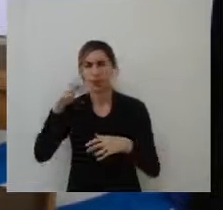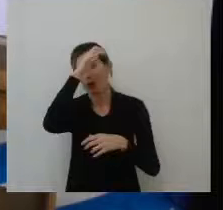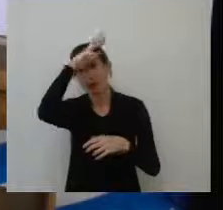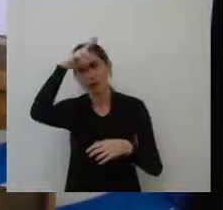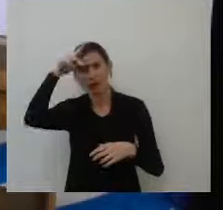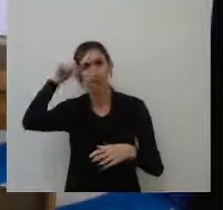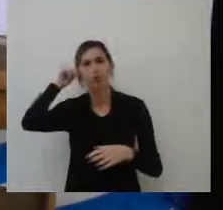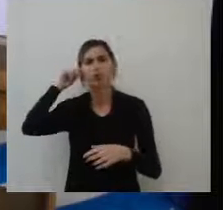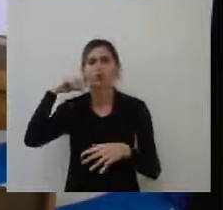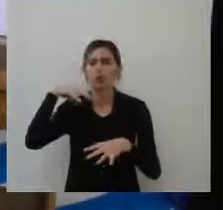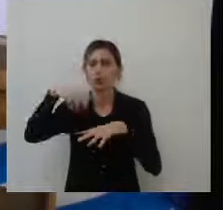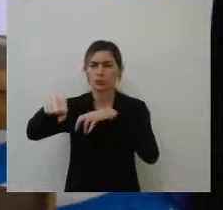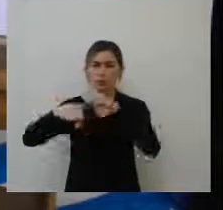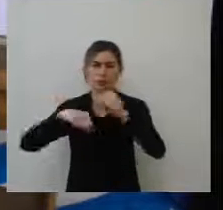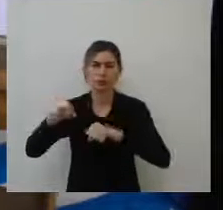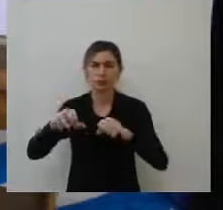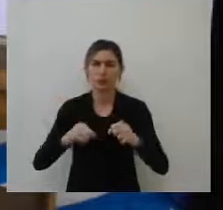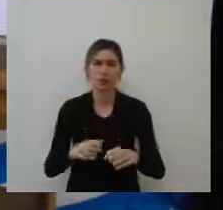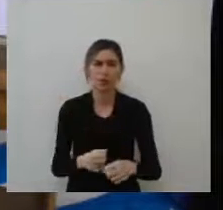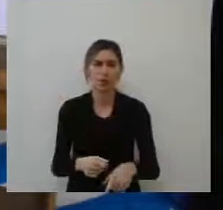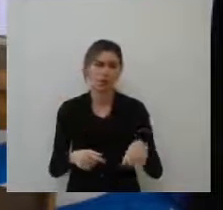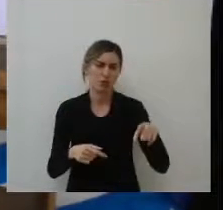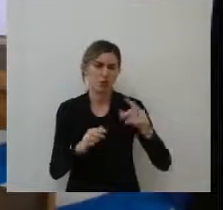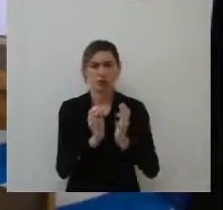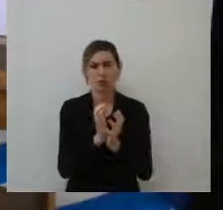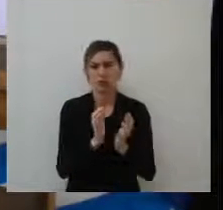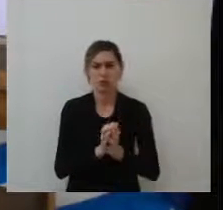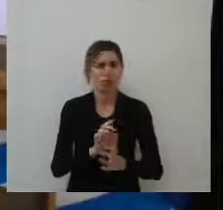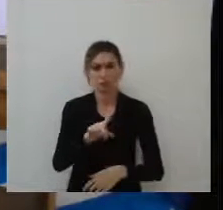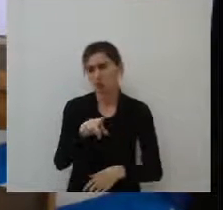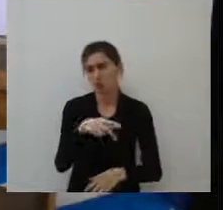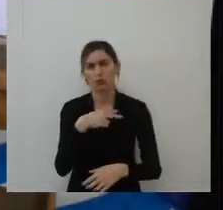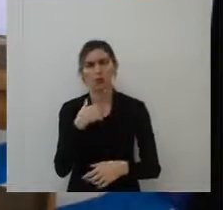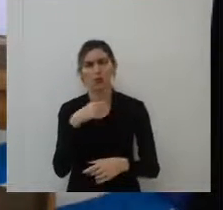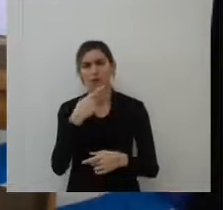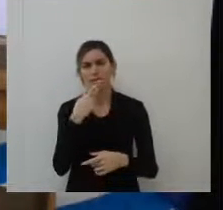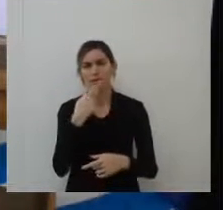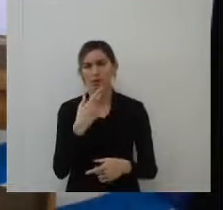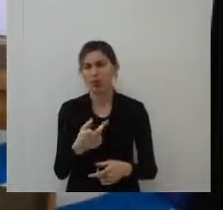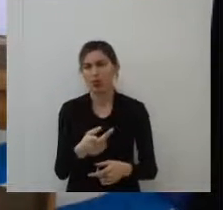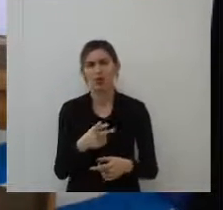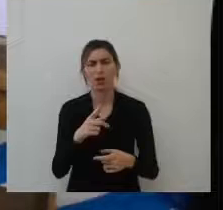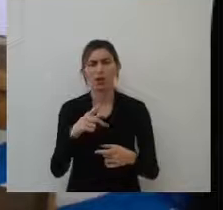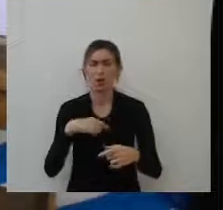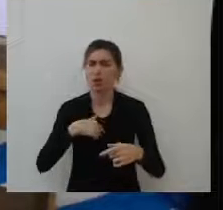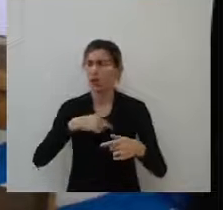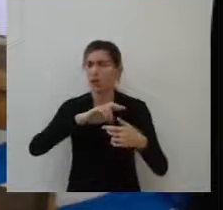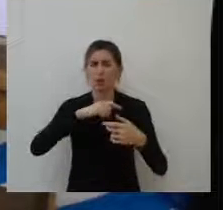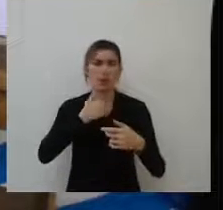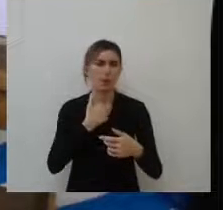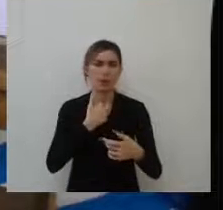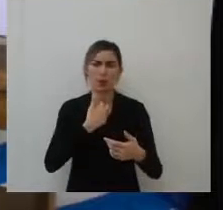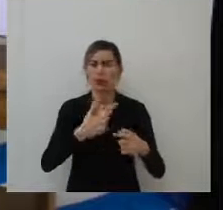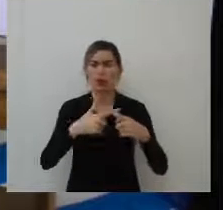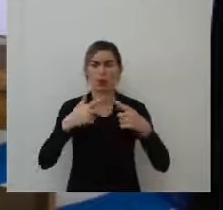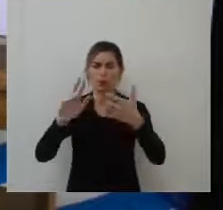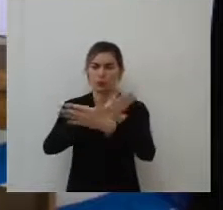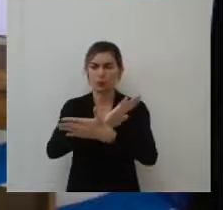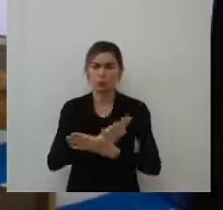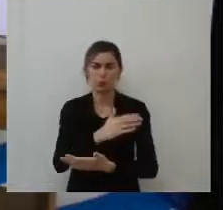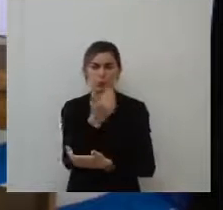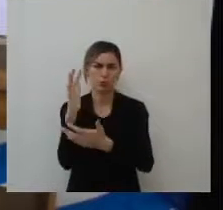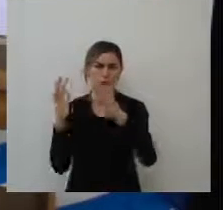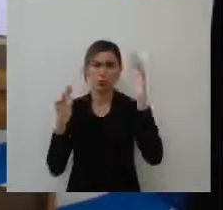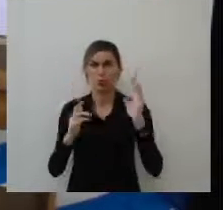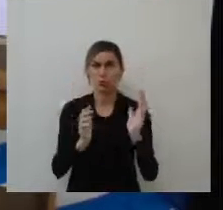Amazônia, tá? E chega o Greenpeace e diz que aquilo ali é uma coisa que agride o meio ambiente, tá? E